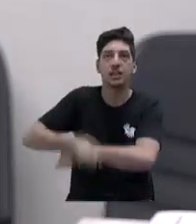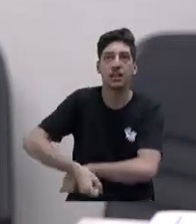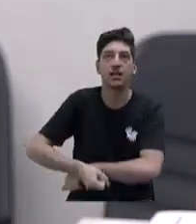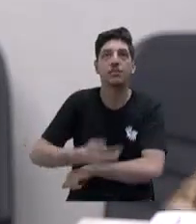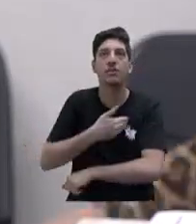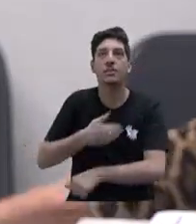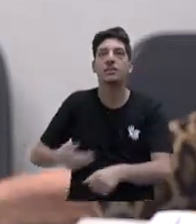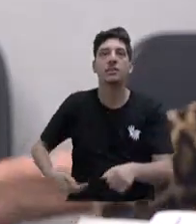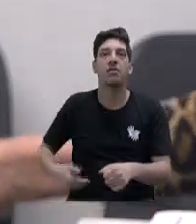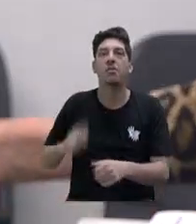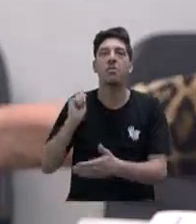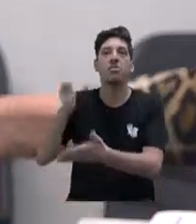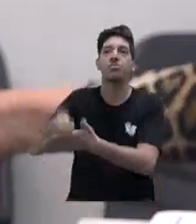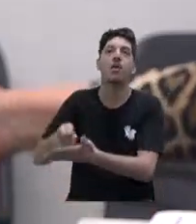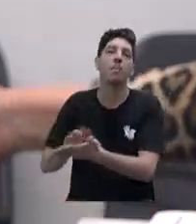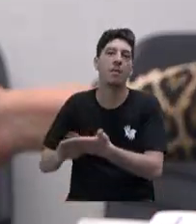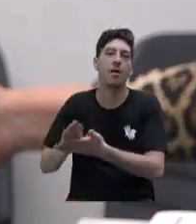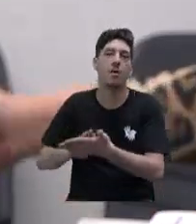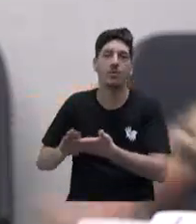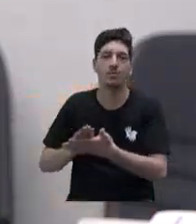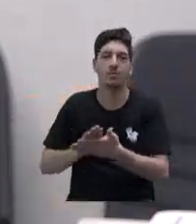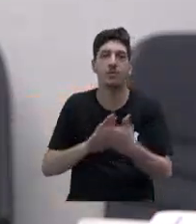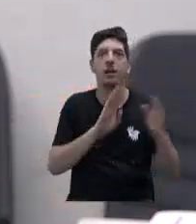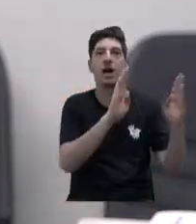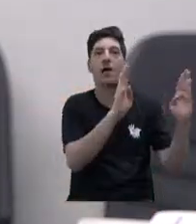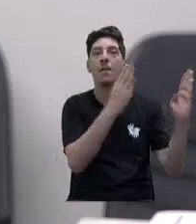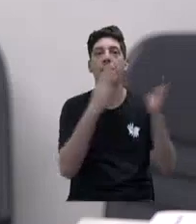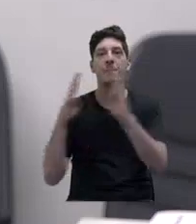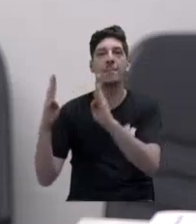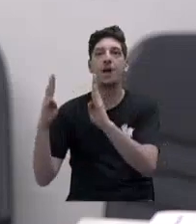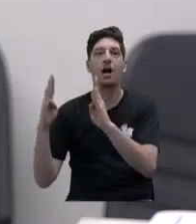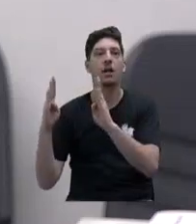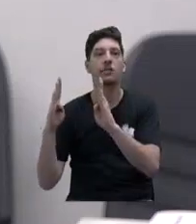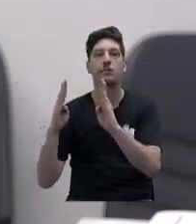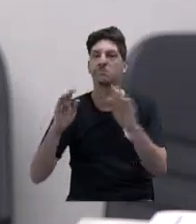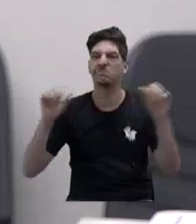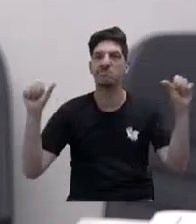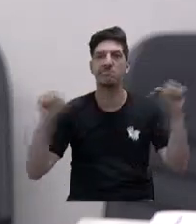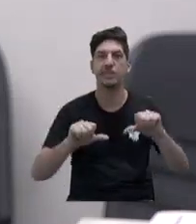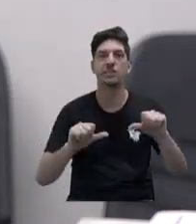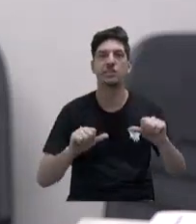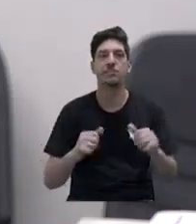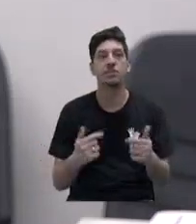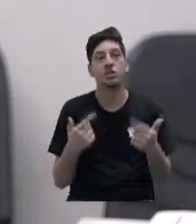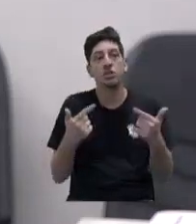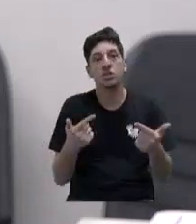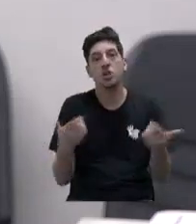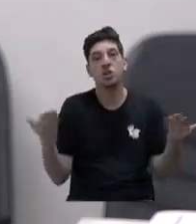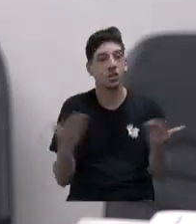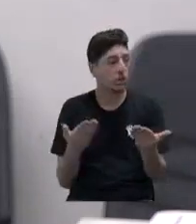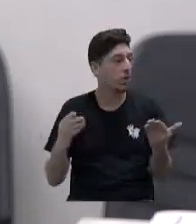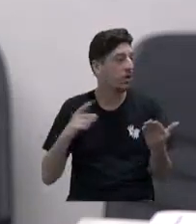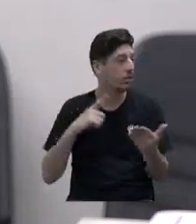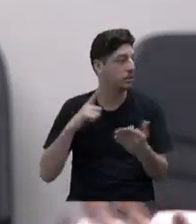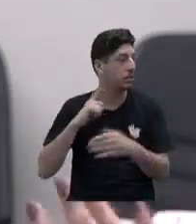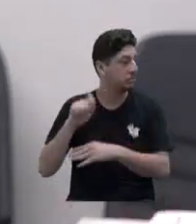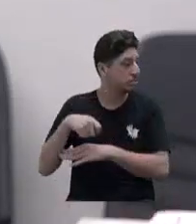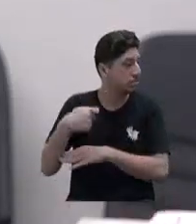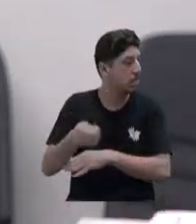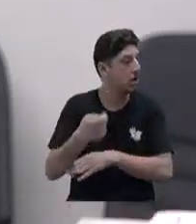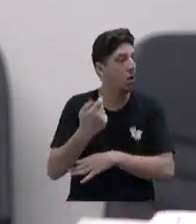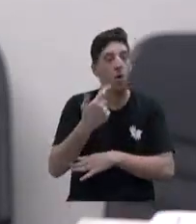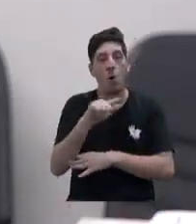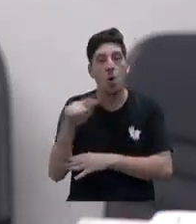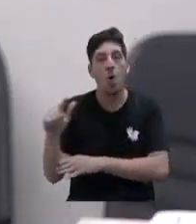Estado não indenizou, aquele palácio está lá ainda maldito, que bom que ele agora está ganhando